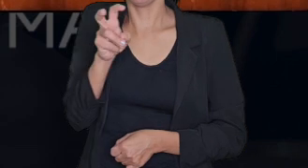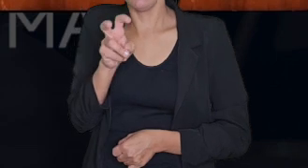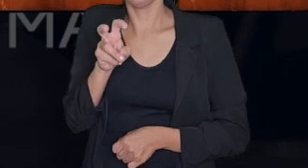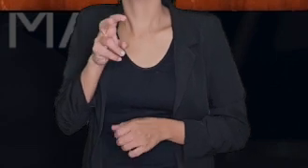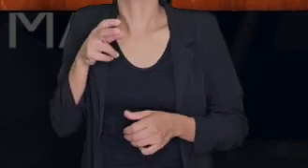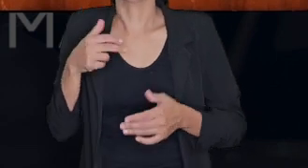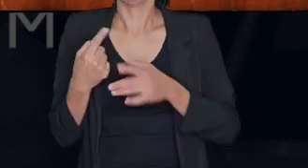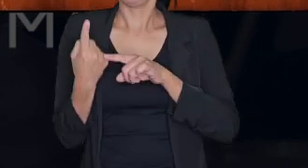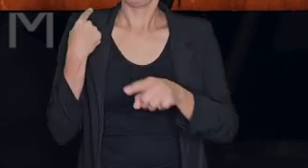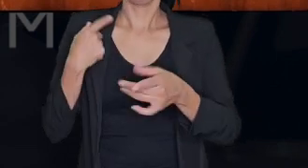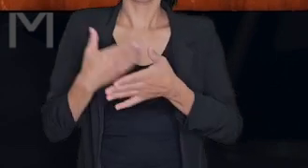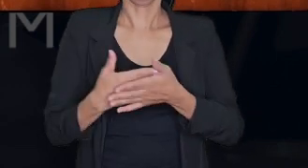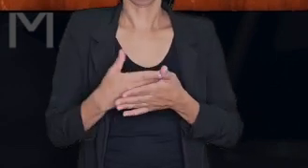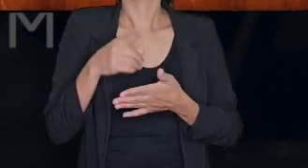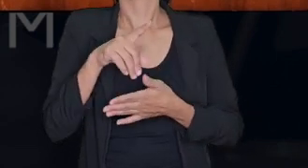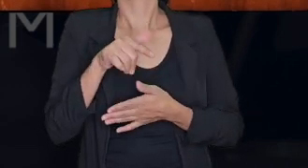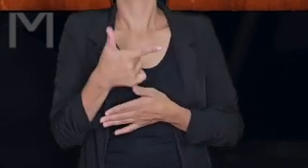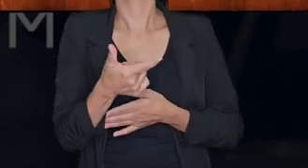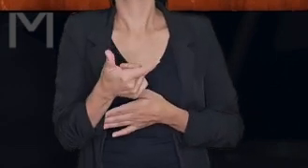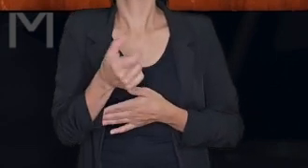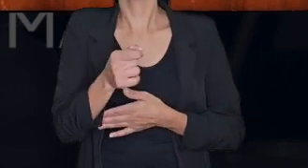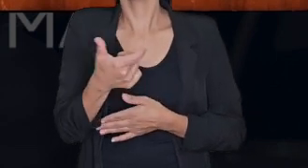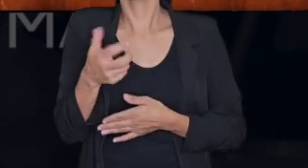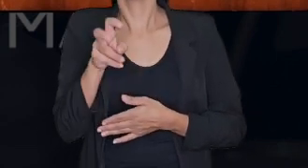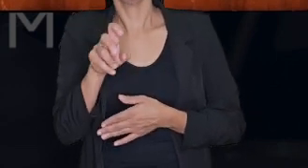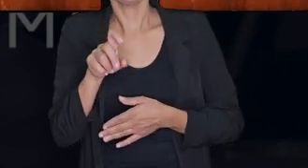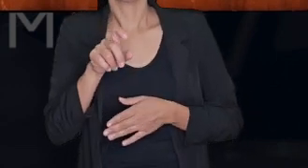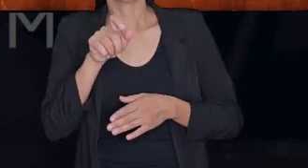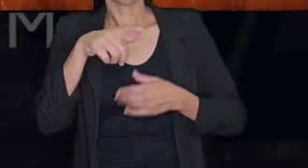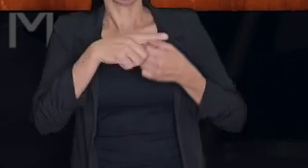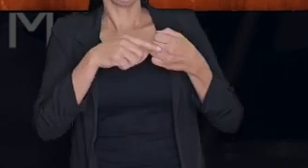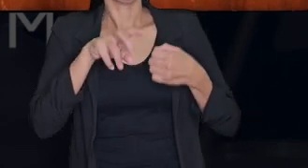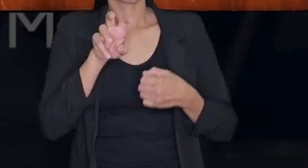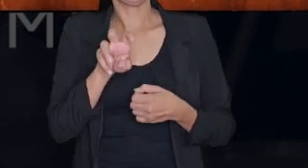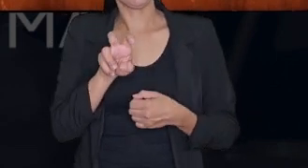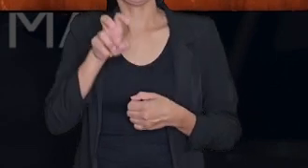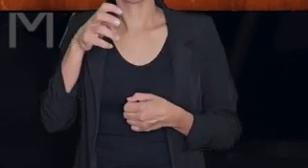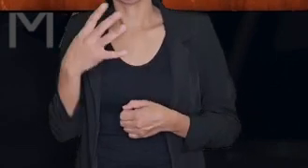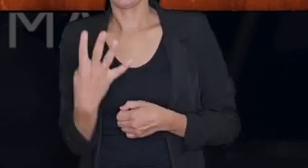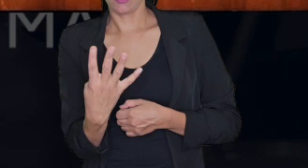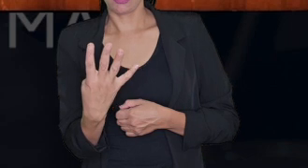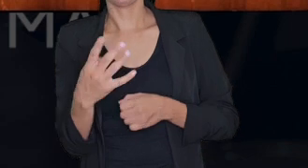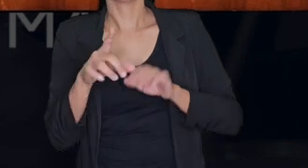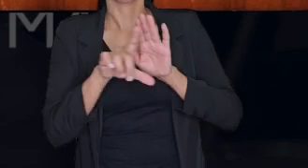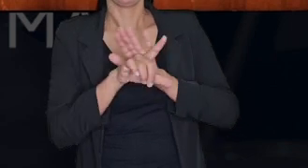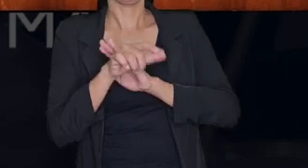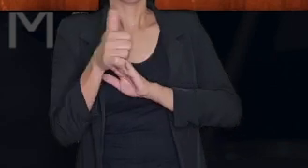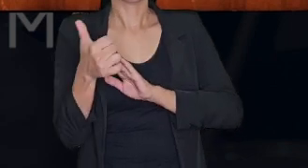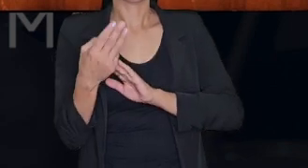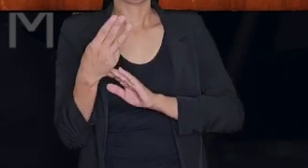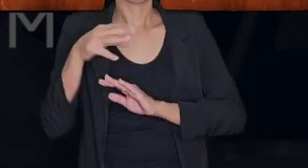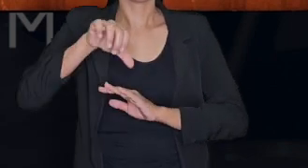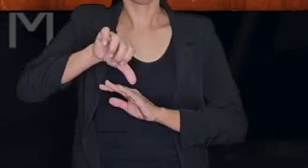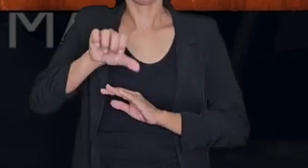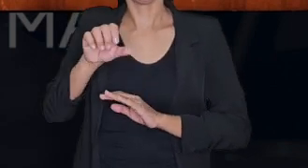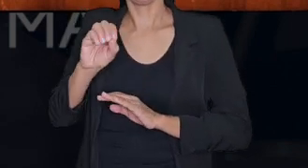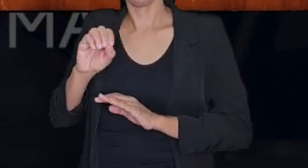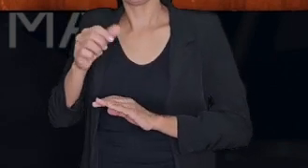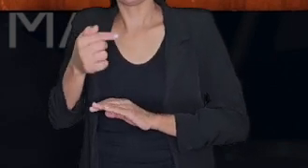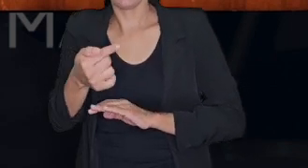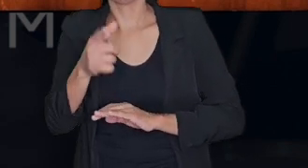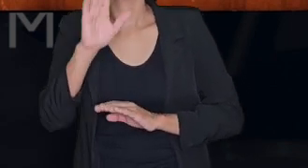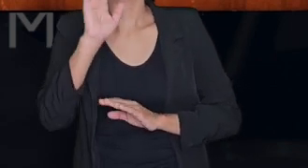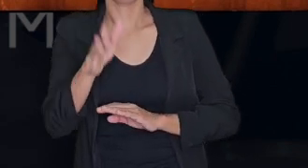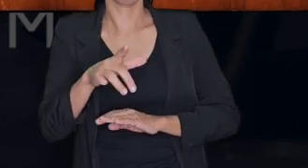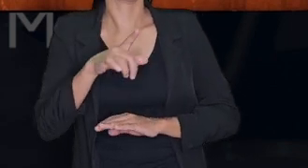13.097 de 2015. Por incrível que pareça, desde 2015, no seu artigo 54 da Lei 13.097,